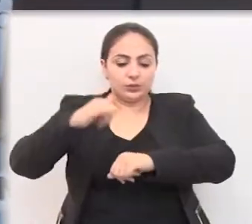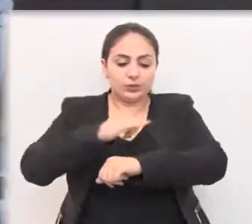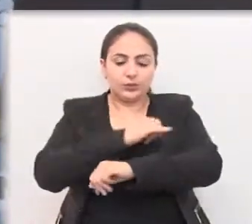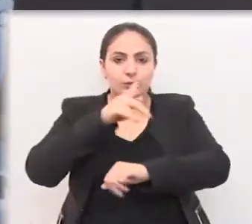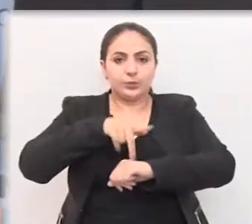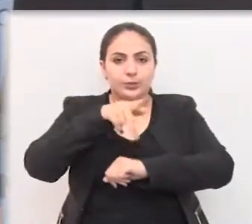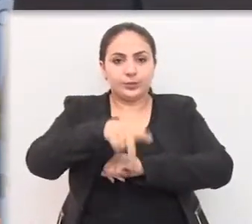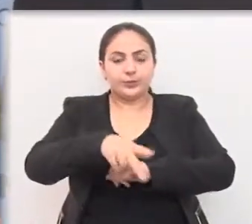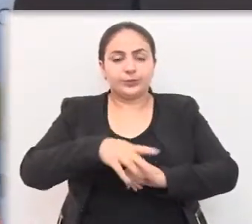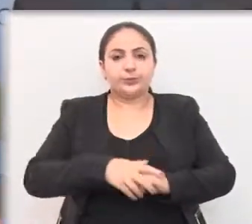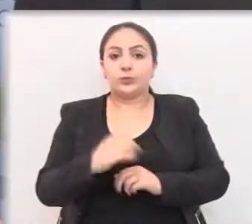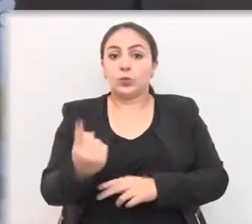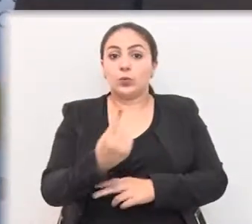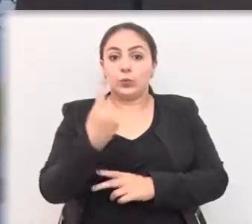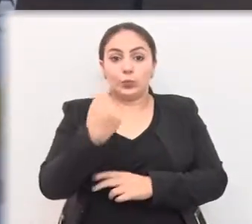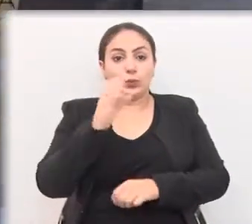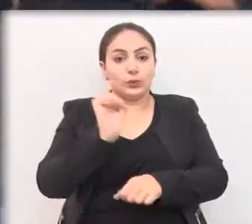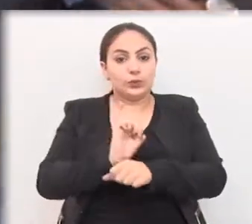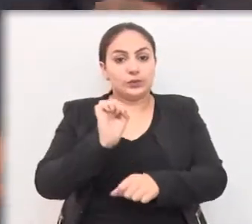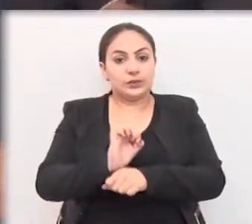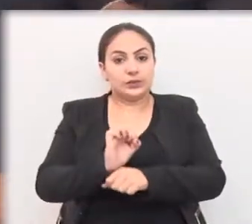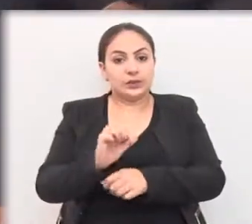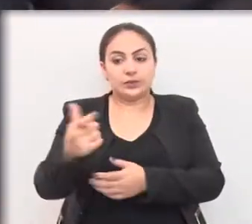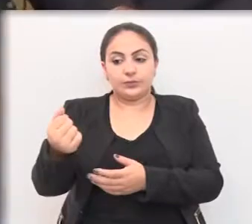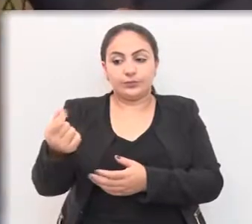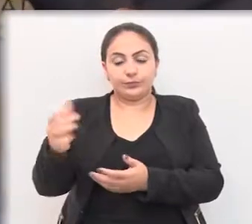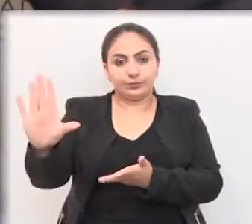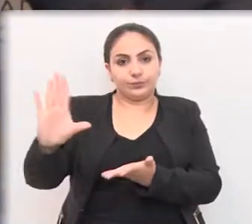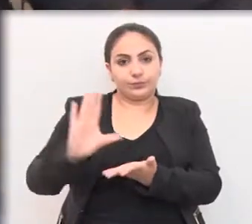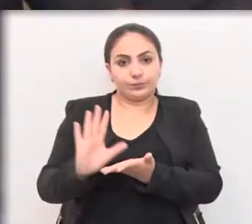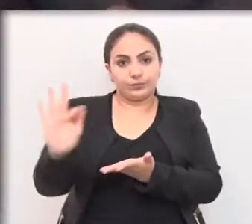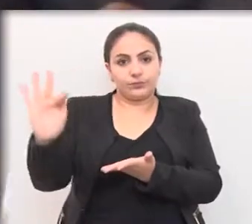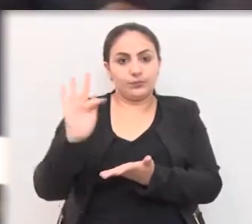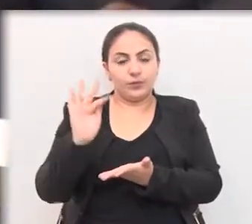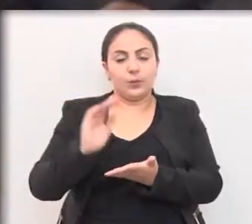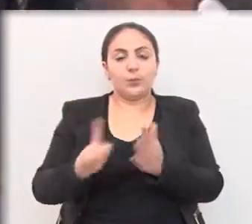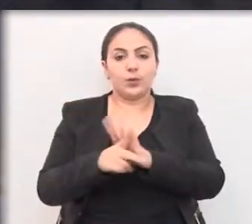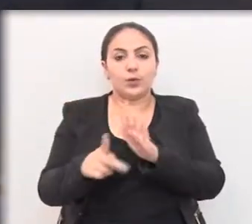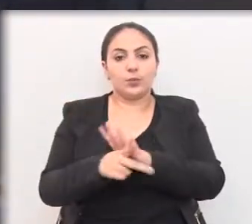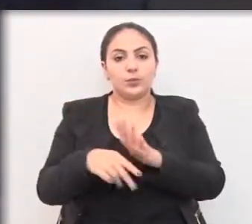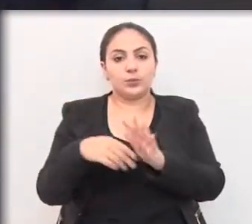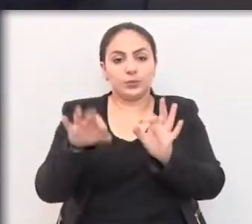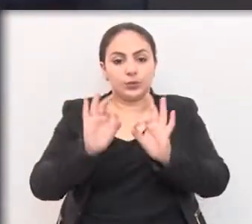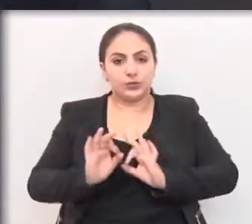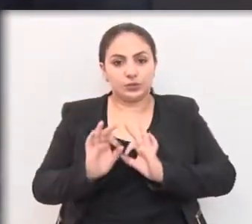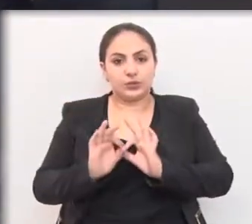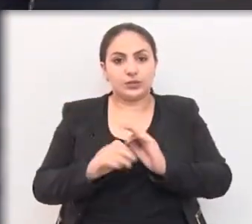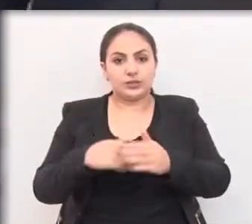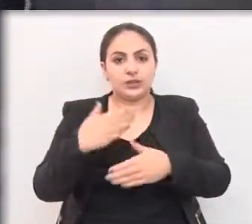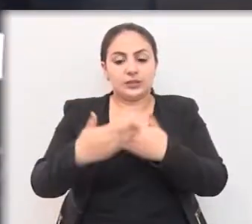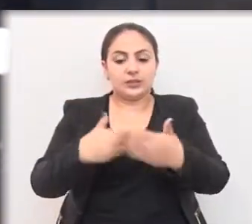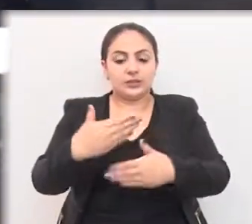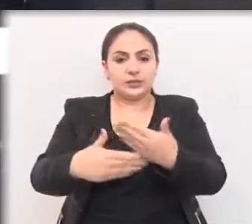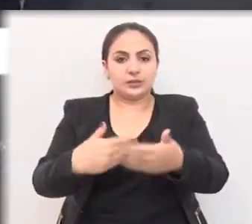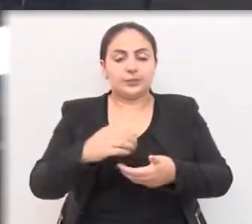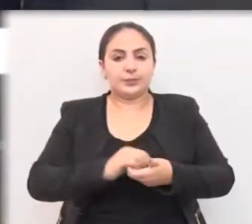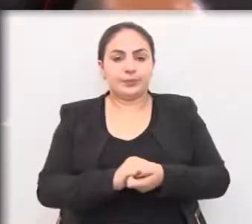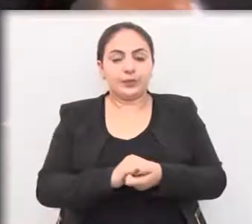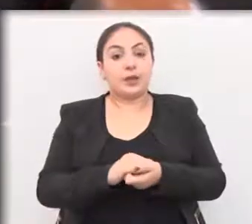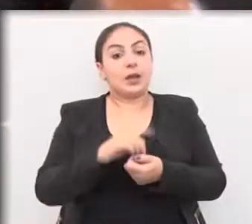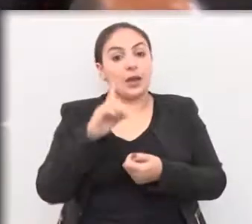do aeroporto de Passo Fundo, o único do estado a receber recursos federais do Programa de Aceleração do